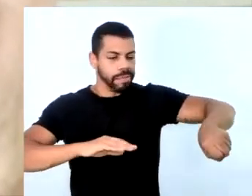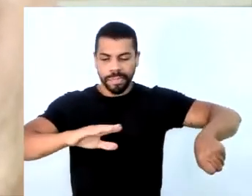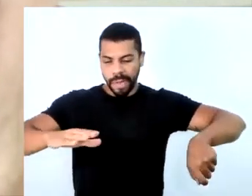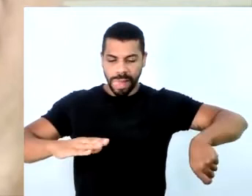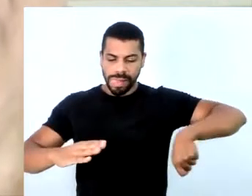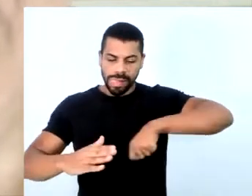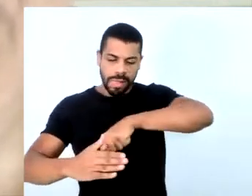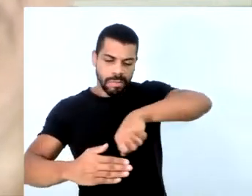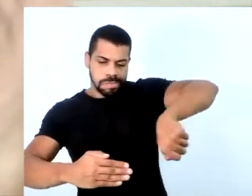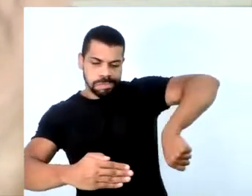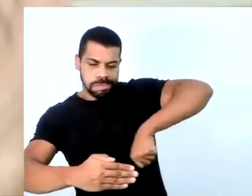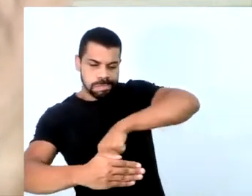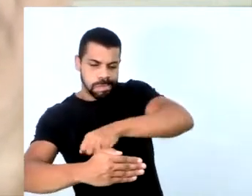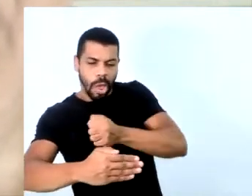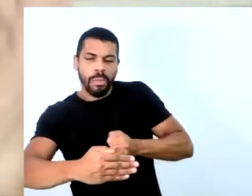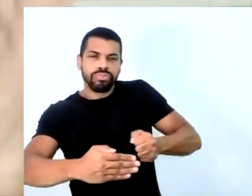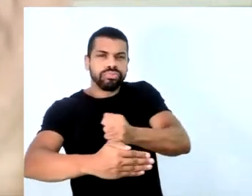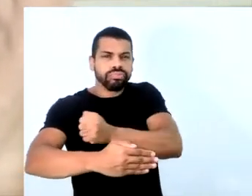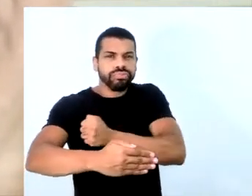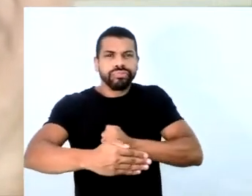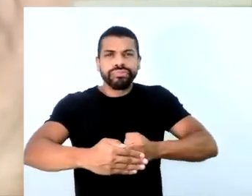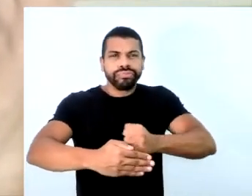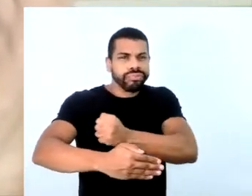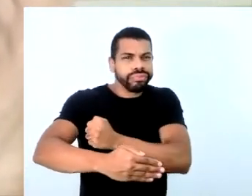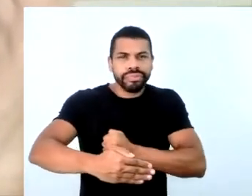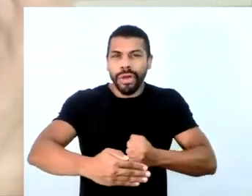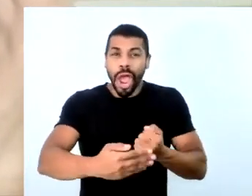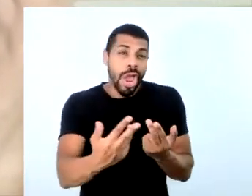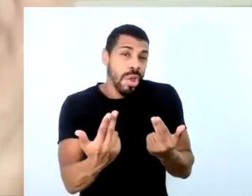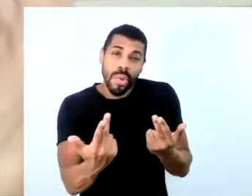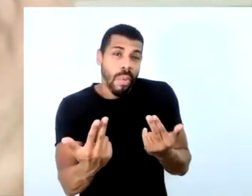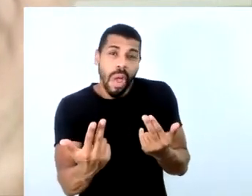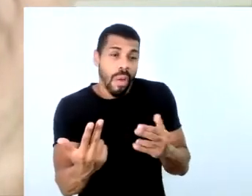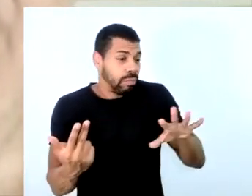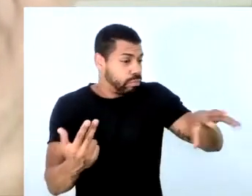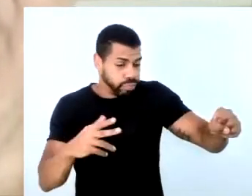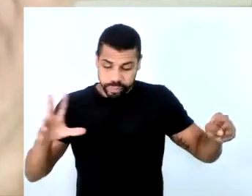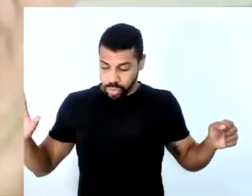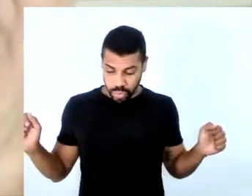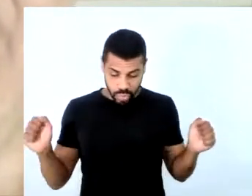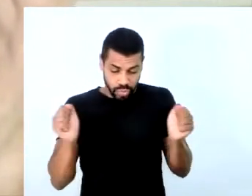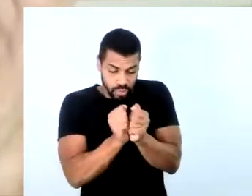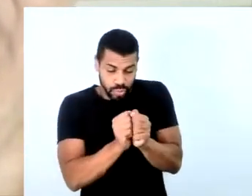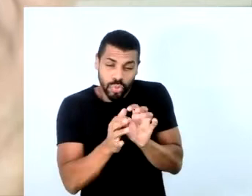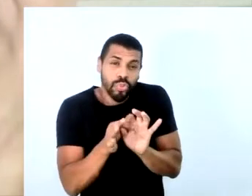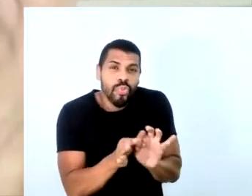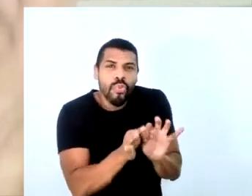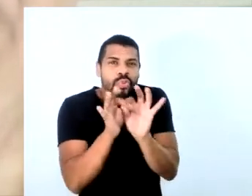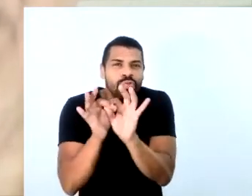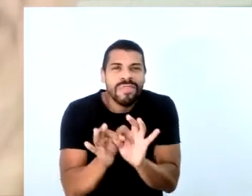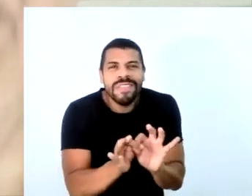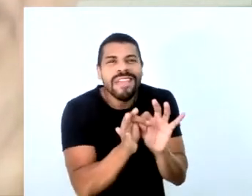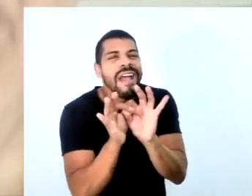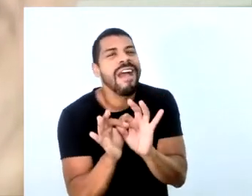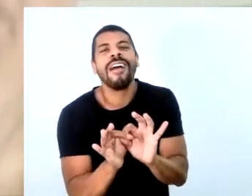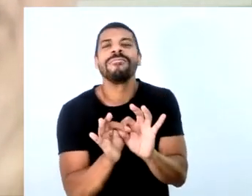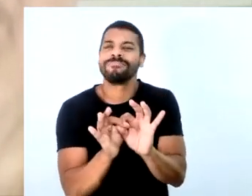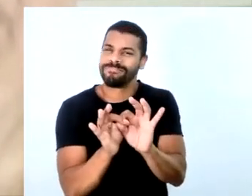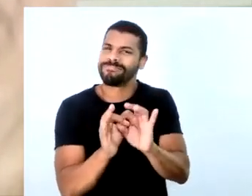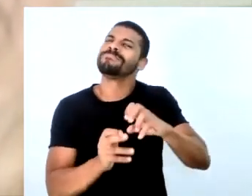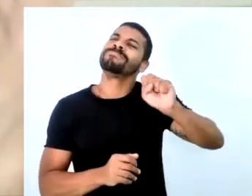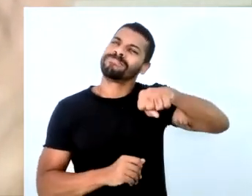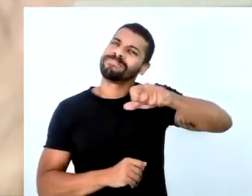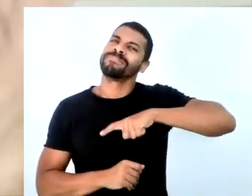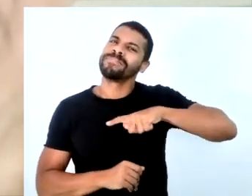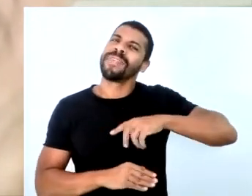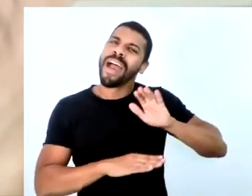mesma panela, sabe? Está todo mundo ali carregando junto. Então, essa dificuldade faz parte do processo. Né? Você